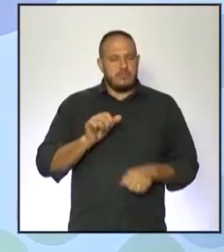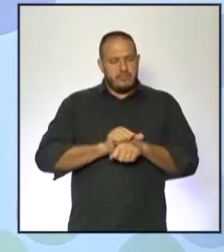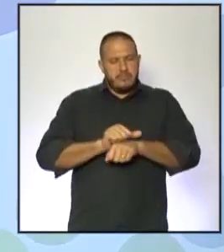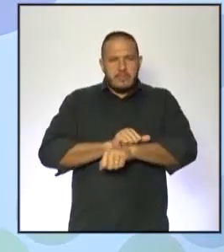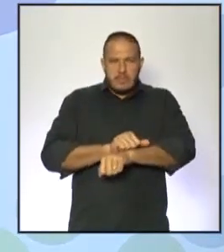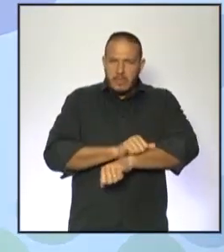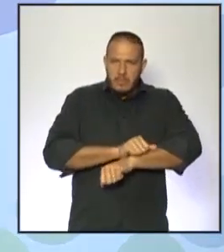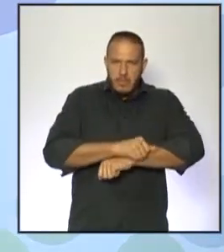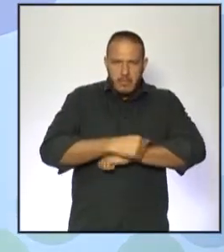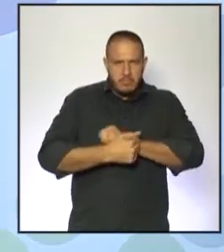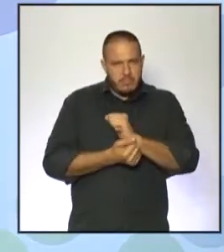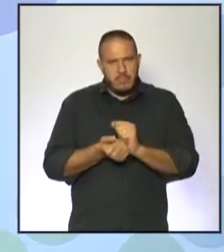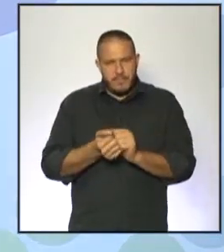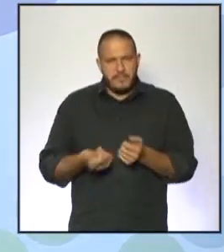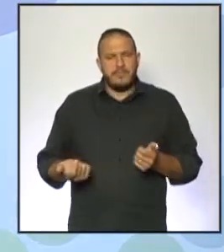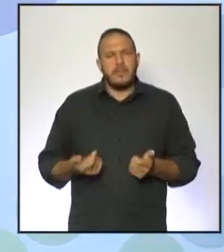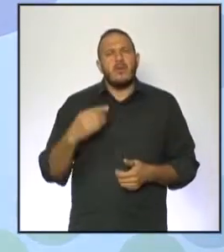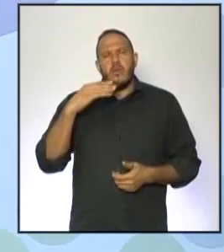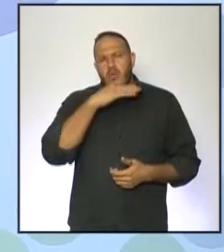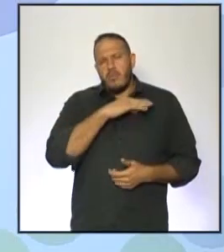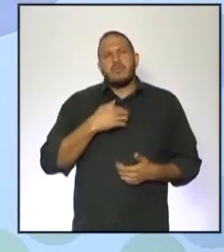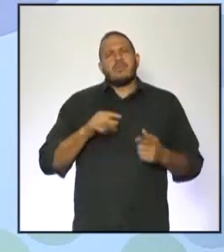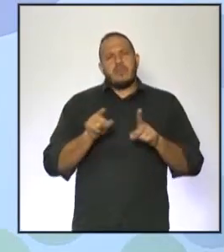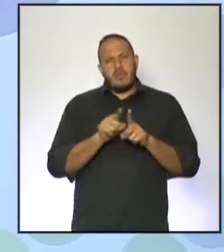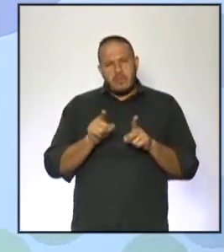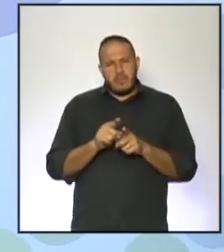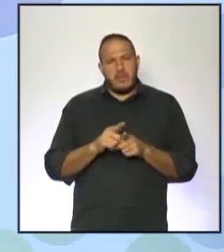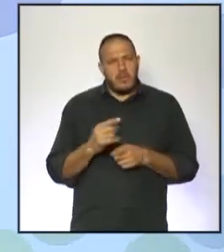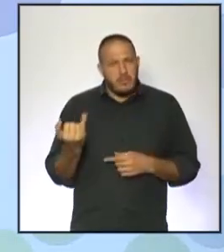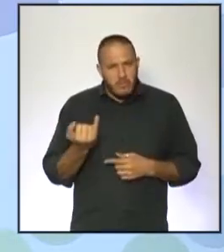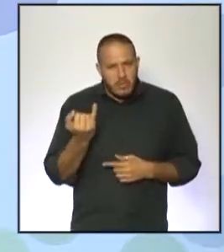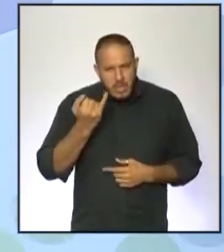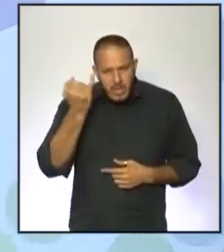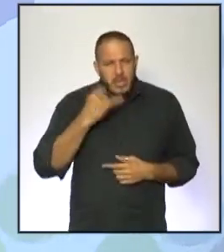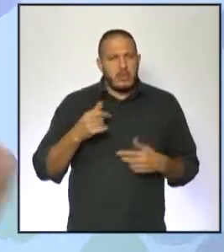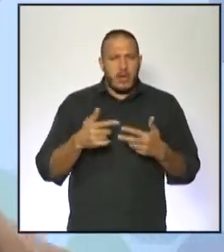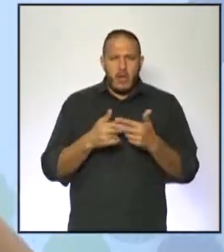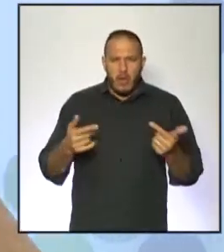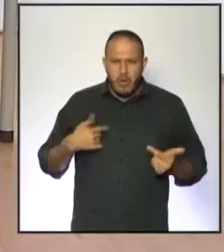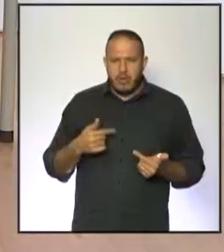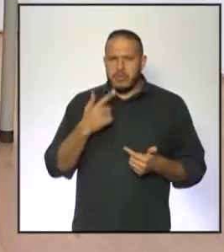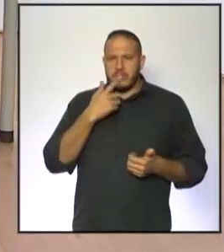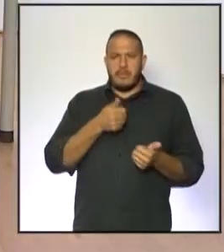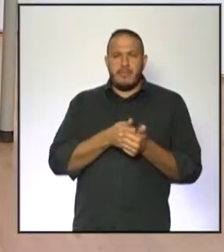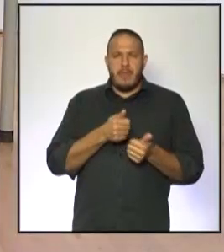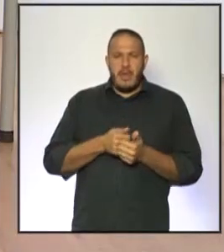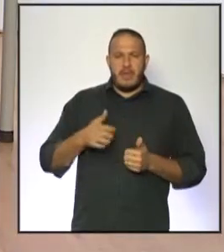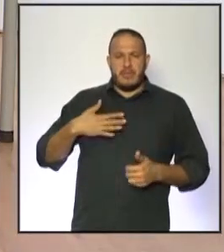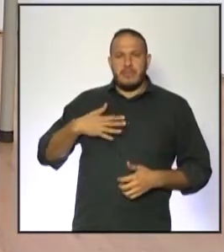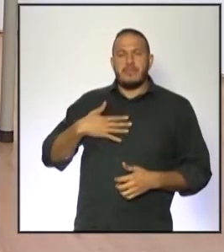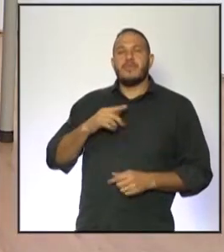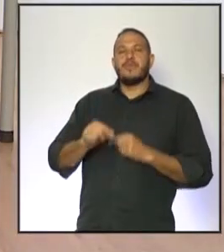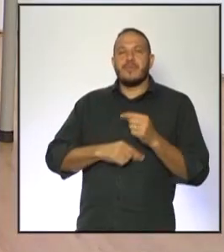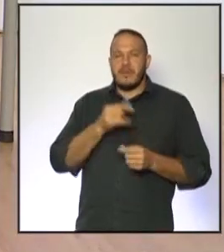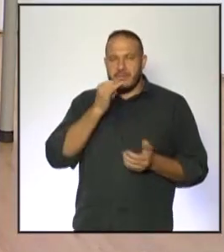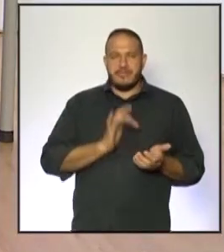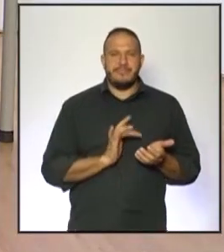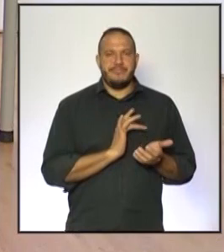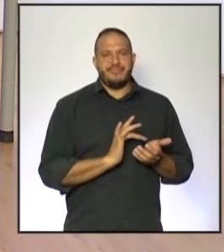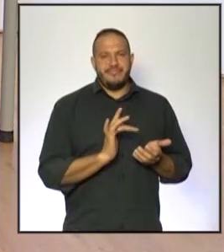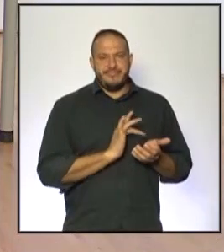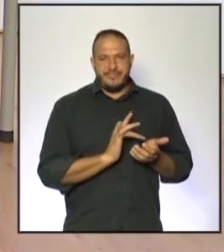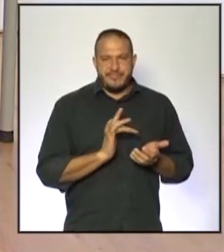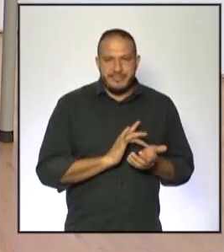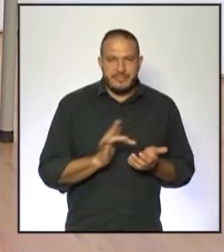que é importante manter também os nossos aparelhos, aqueles que estão muito próximos do nosso dia a dia, como